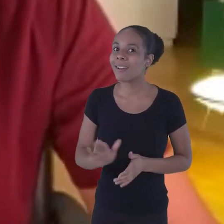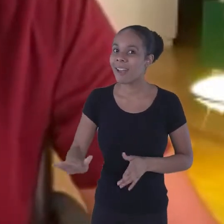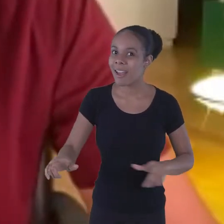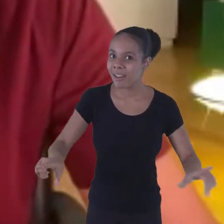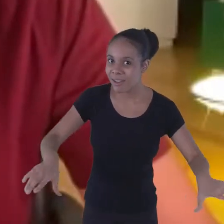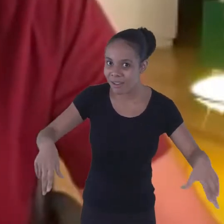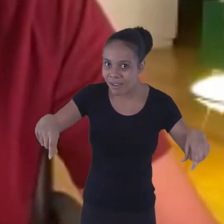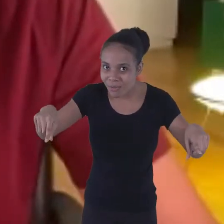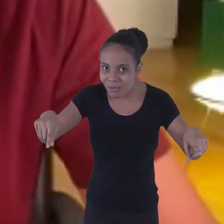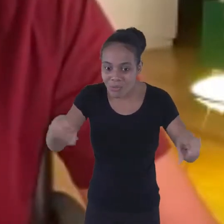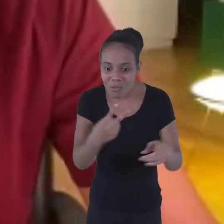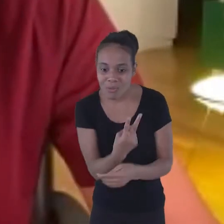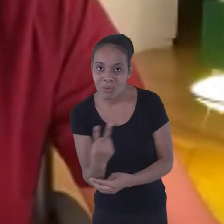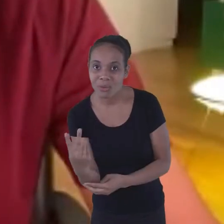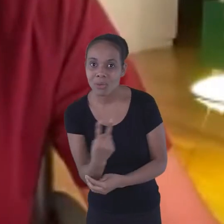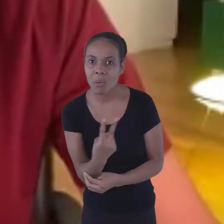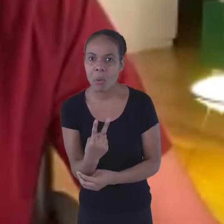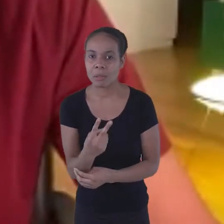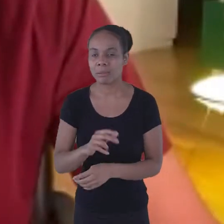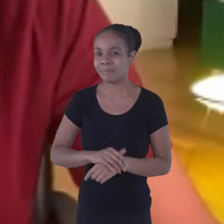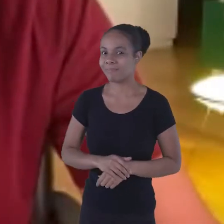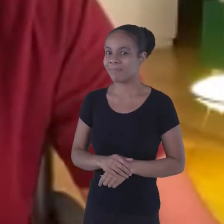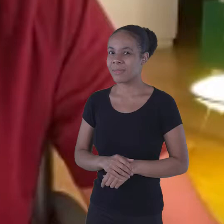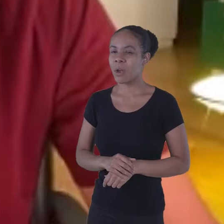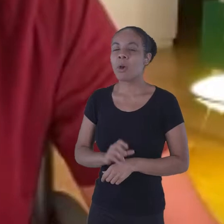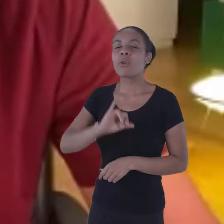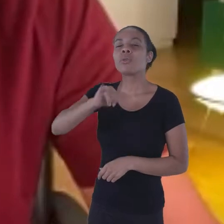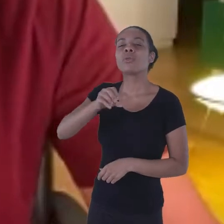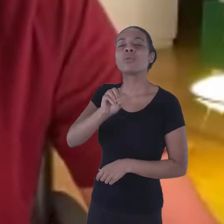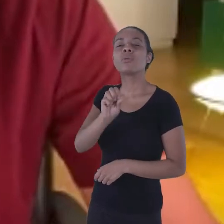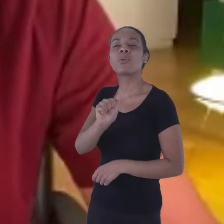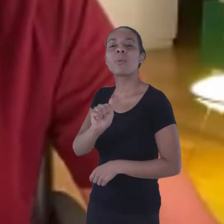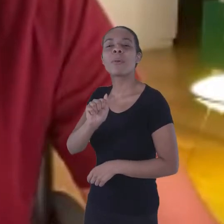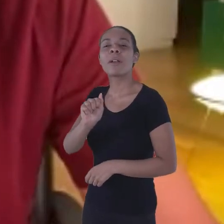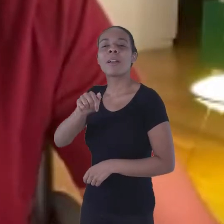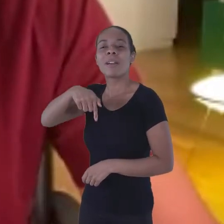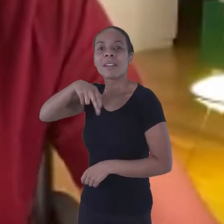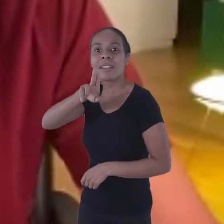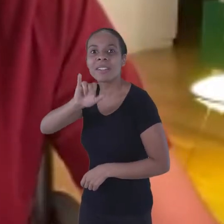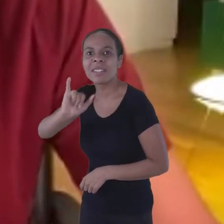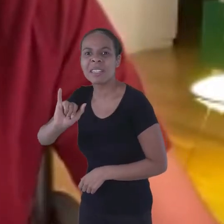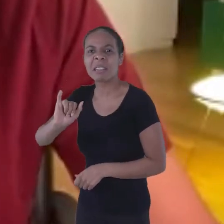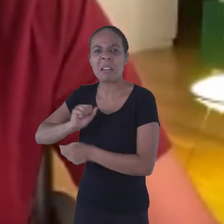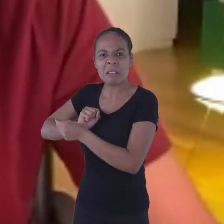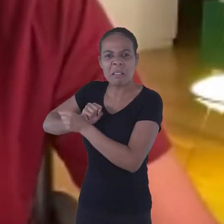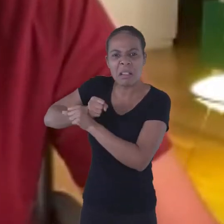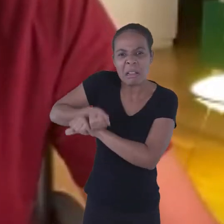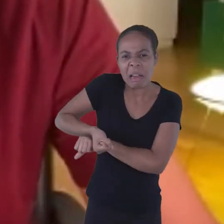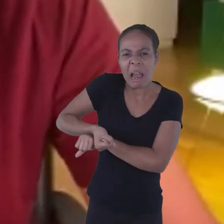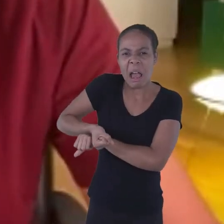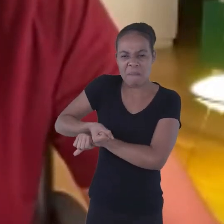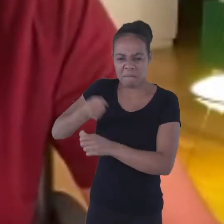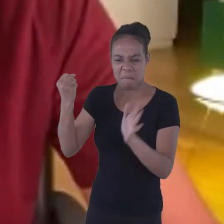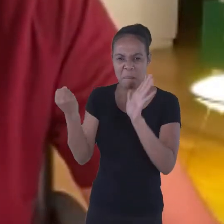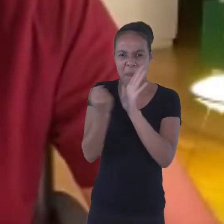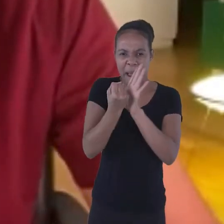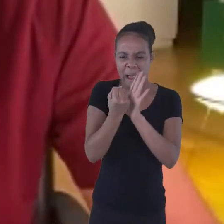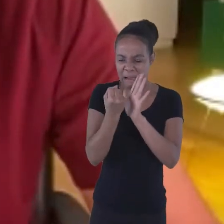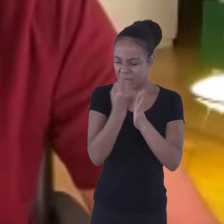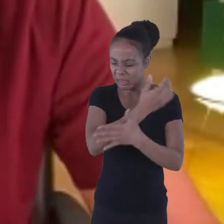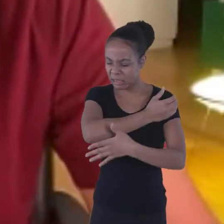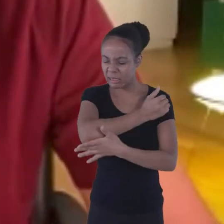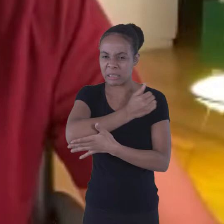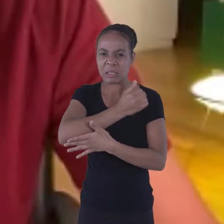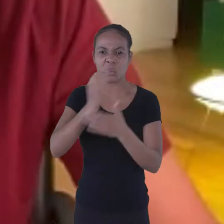de propriedade de engenho, é negro rebelde, ferrado na testa, marcas de algemas nos tornozelos e